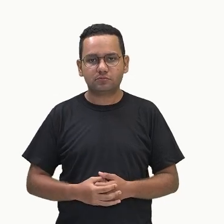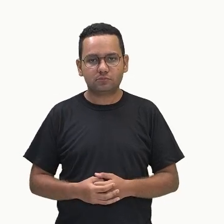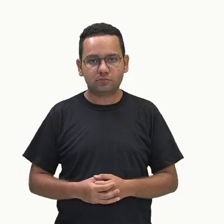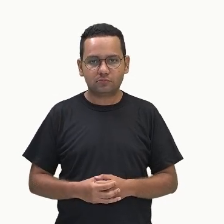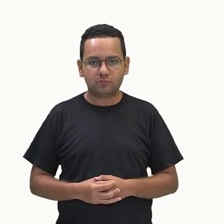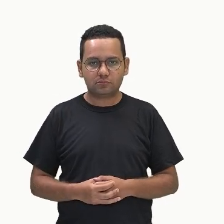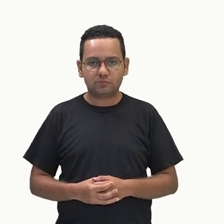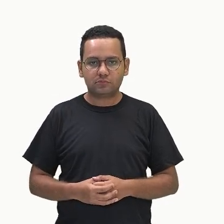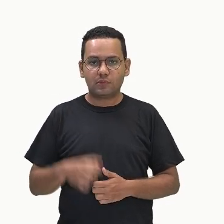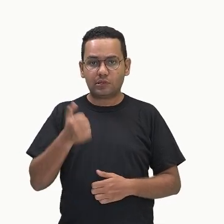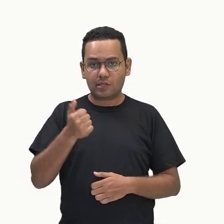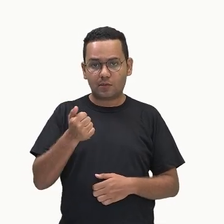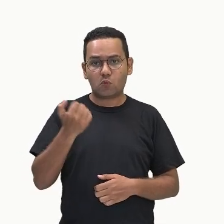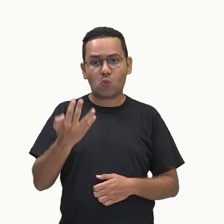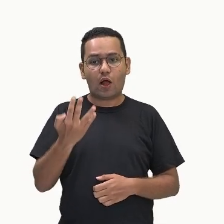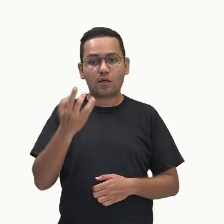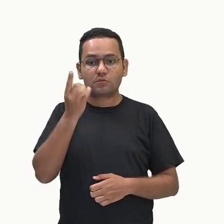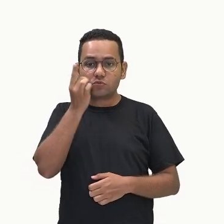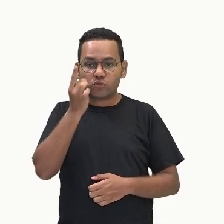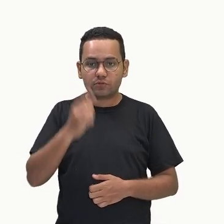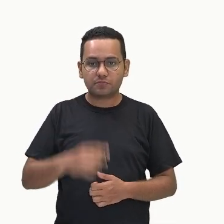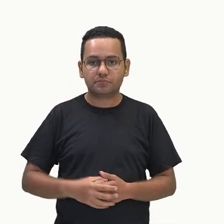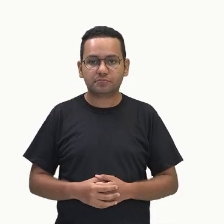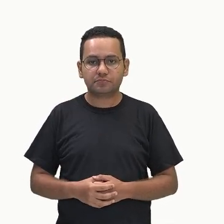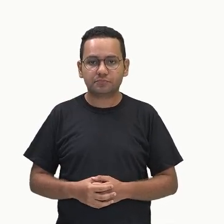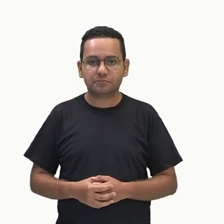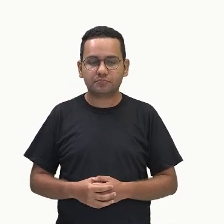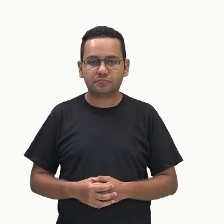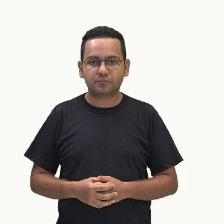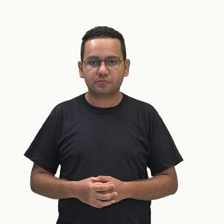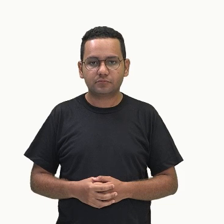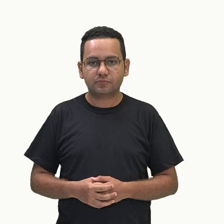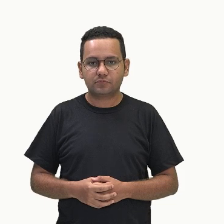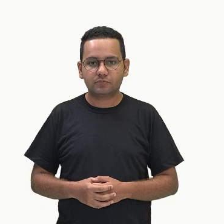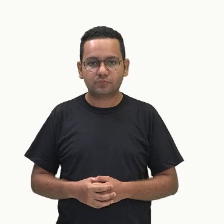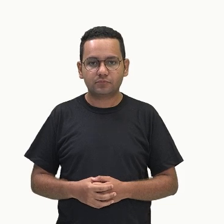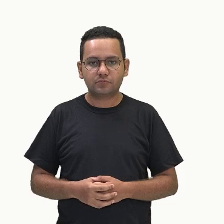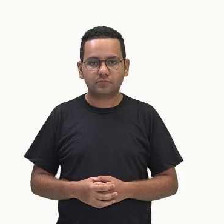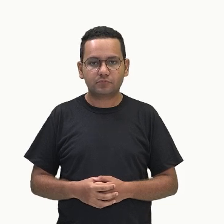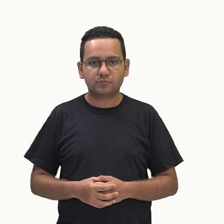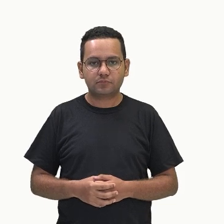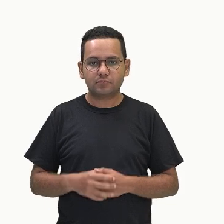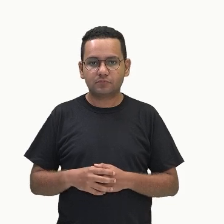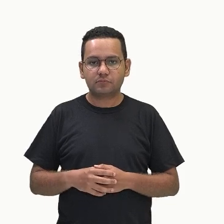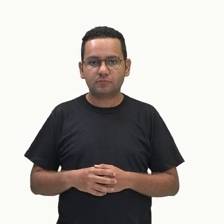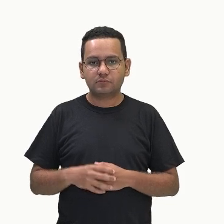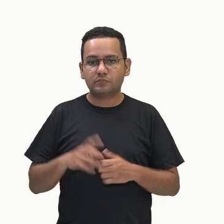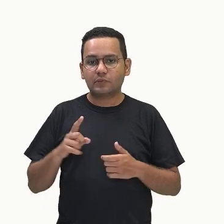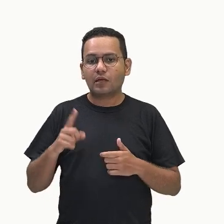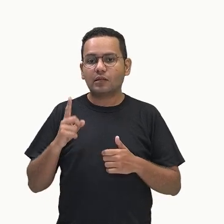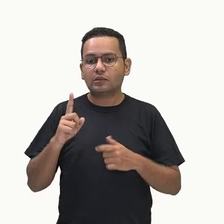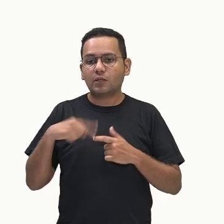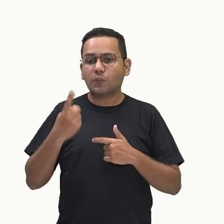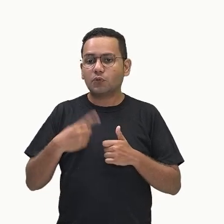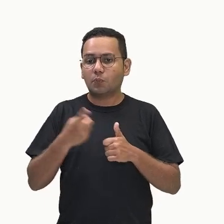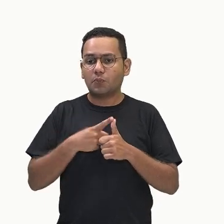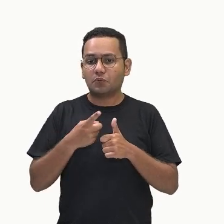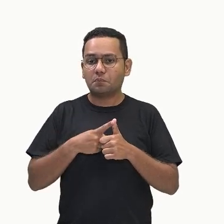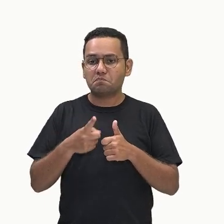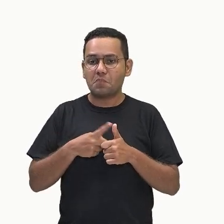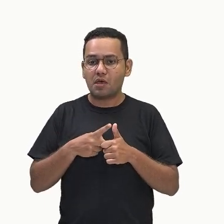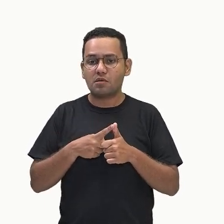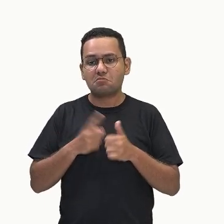do 14º dia após o primeiro dia da menstruação, certo? O